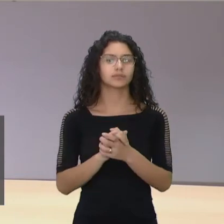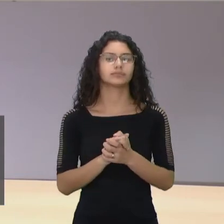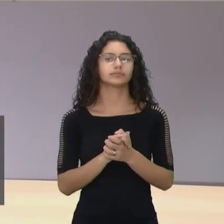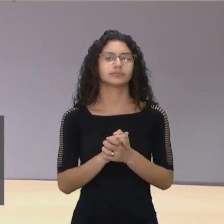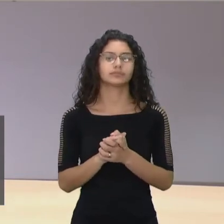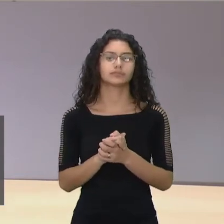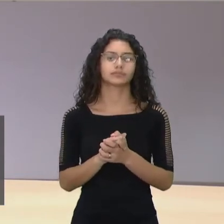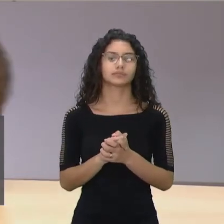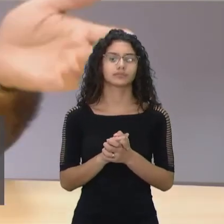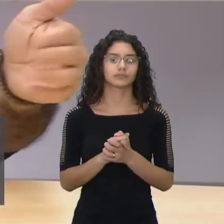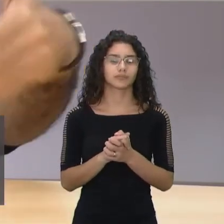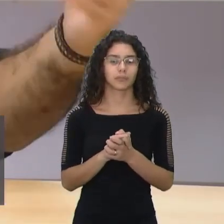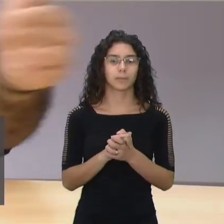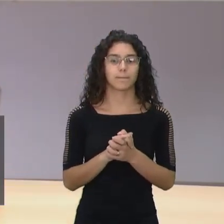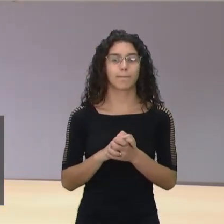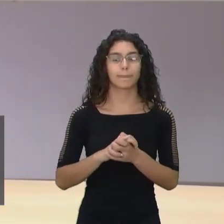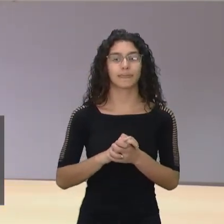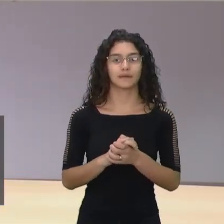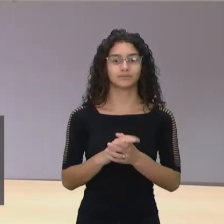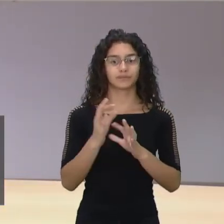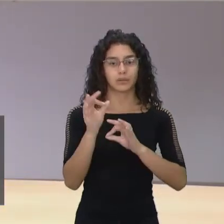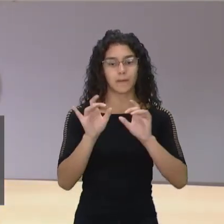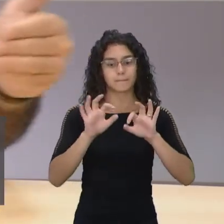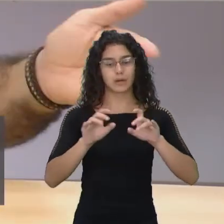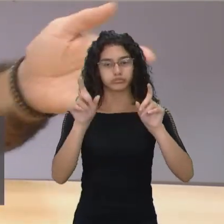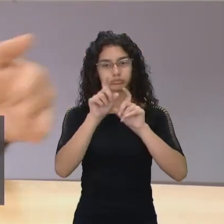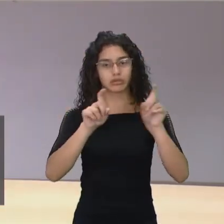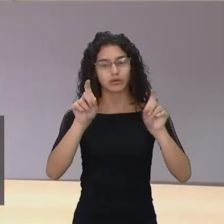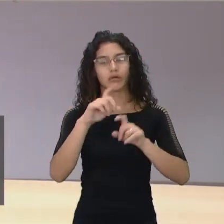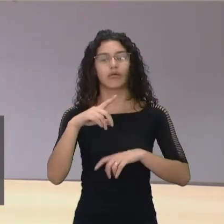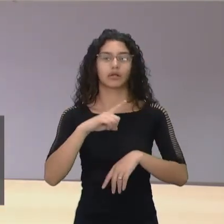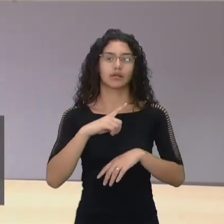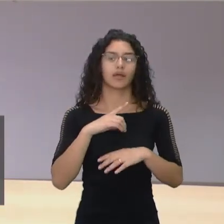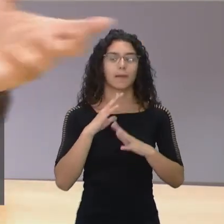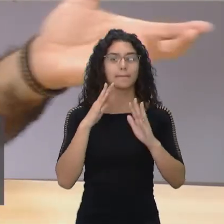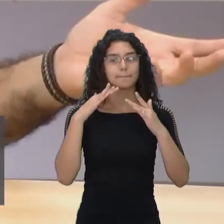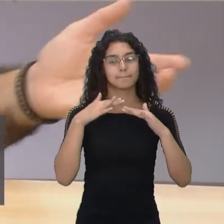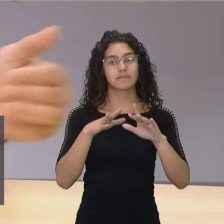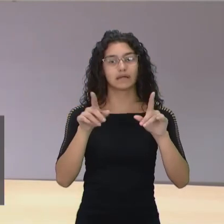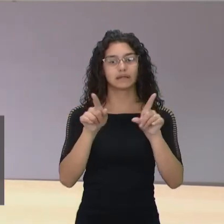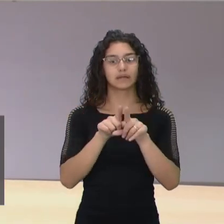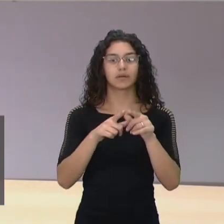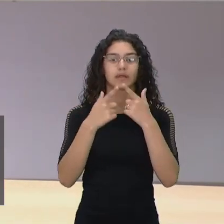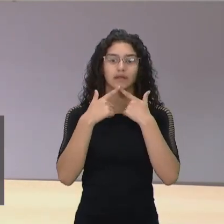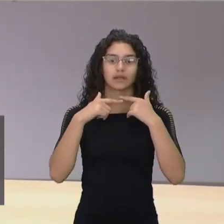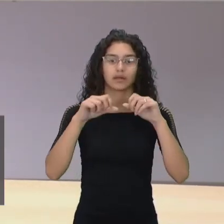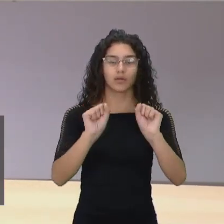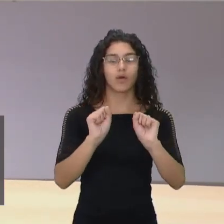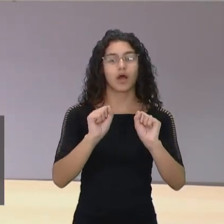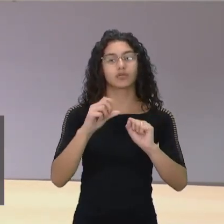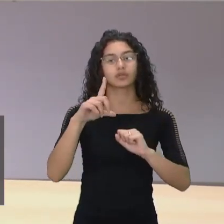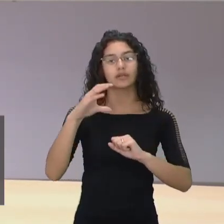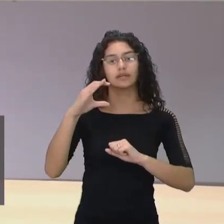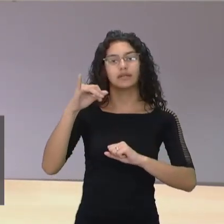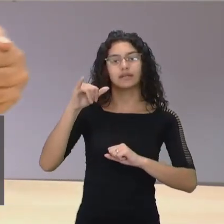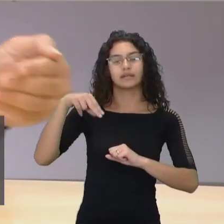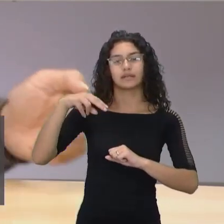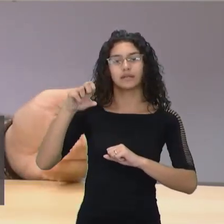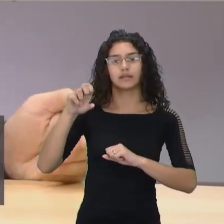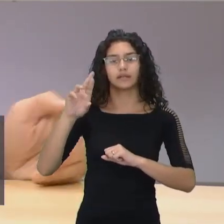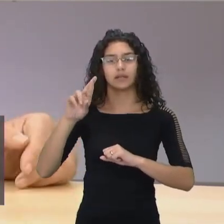que é coisa de tiozinho, hoje a gente fala de computador, etc, etc, mas a gente chama também de linguagem cibernética. Ela se